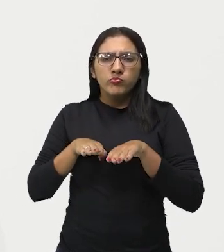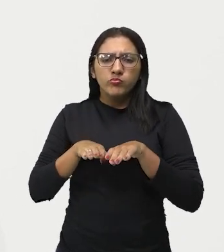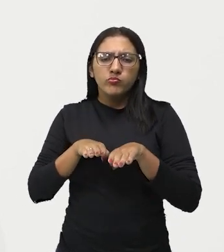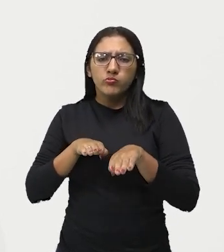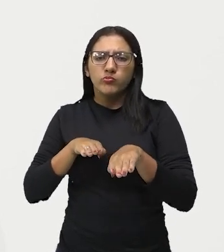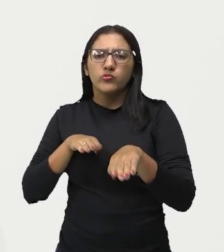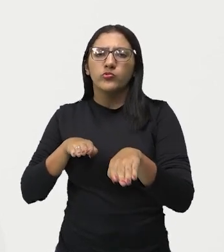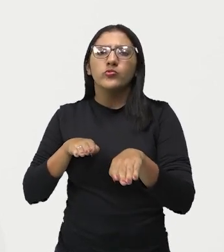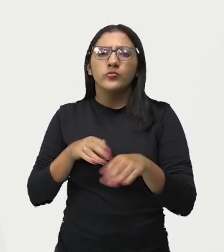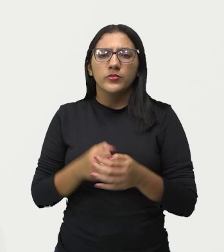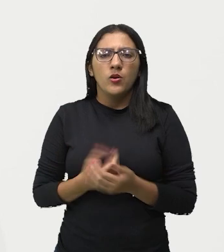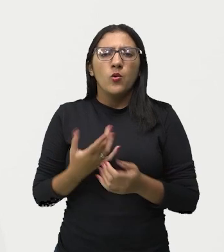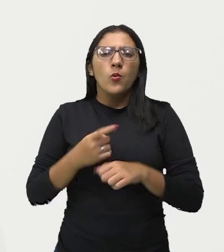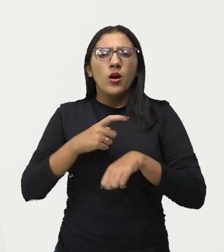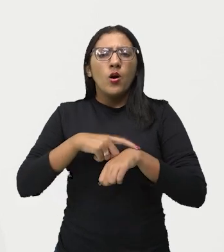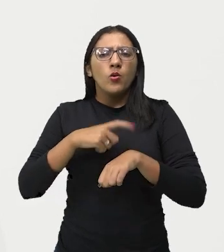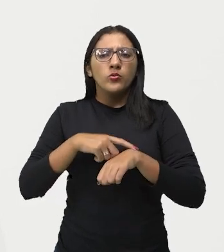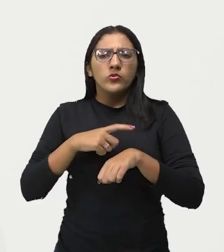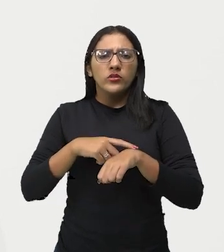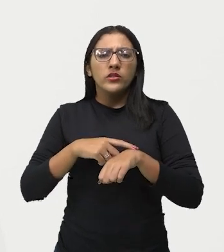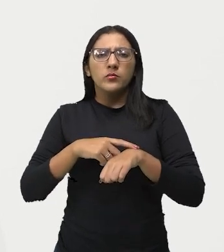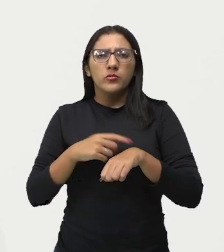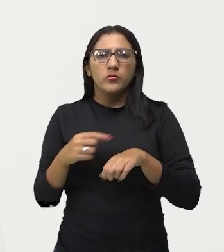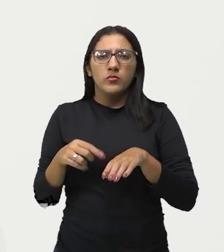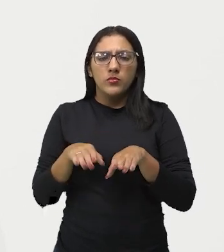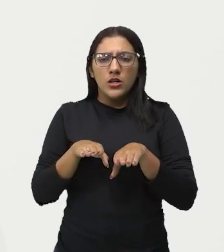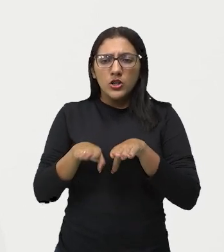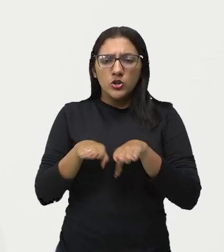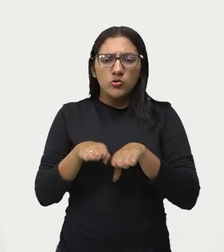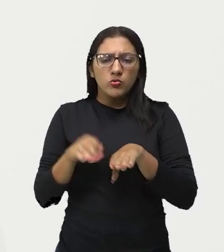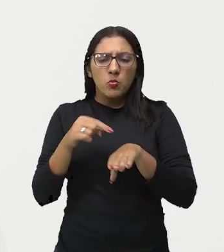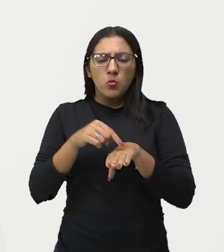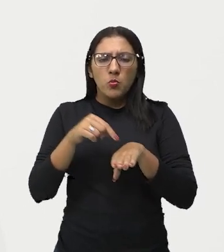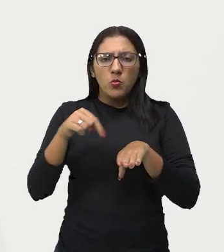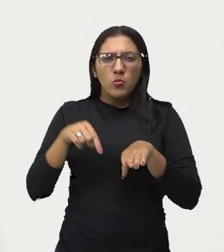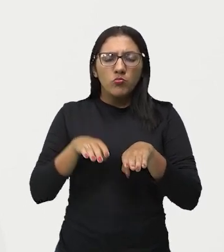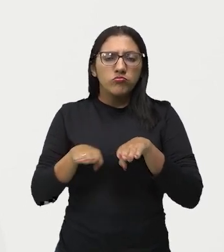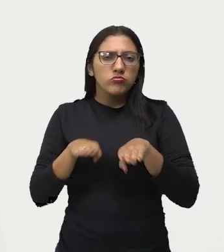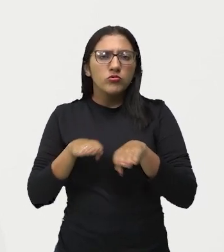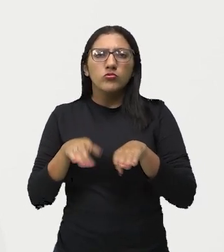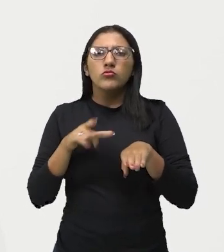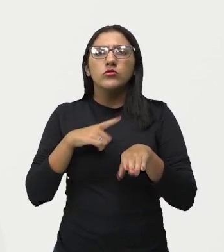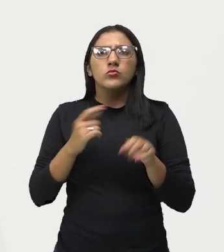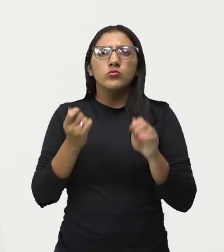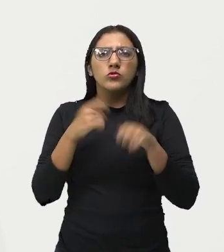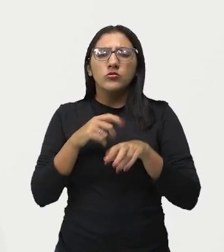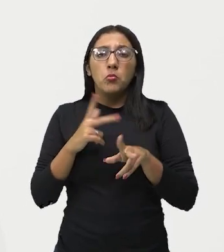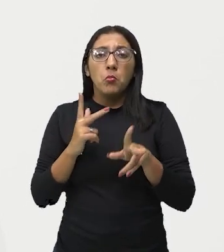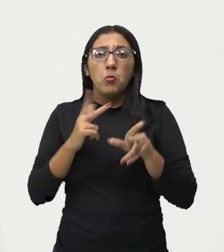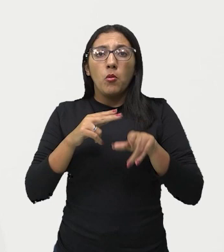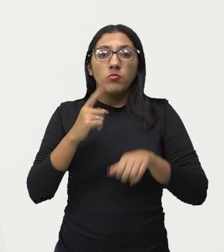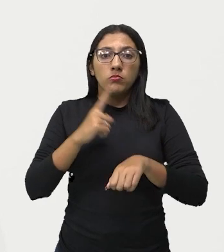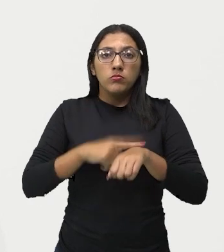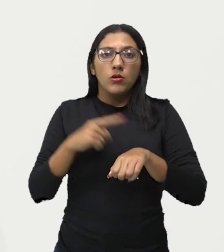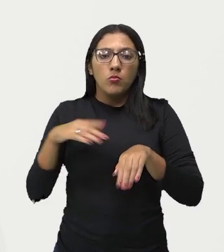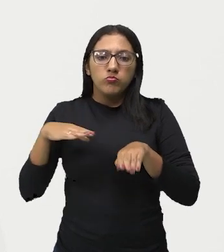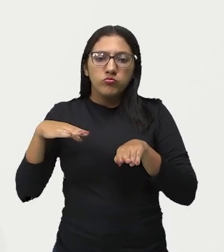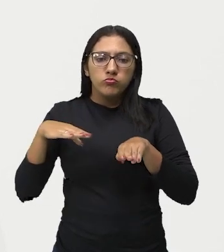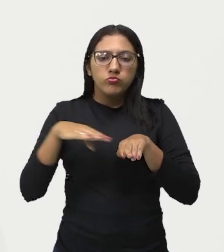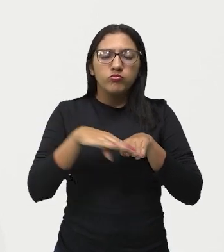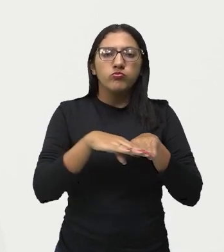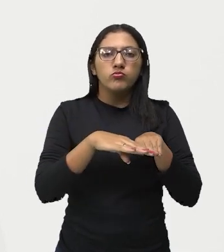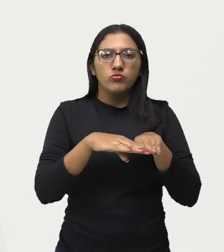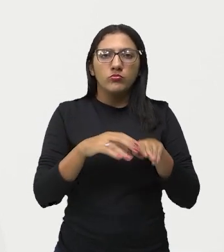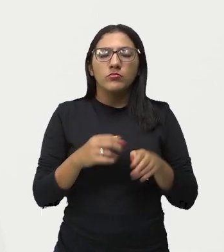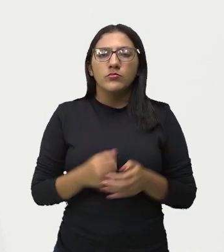em quanto tempo eles passaram juntos novamente pelo mesmo ponto de largada? Bom, o que a gente sabe